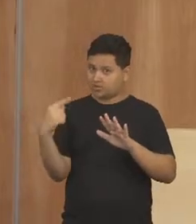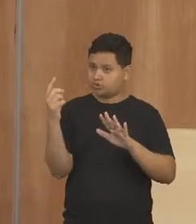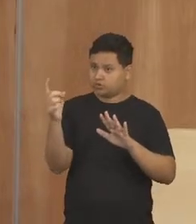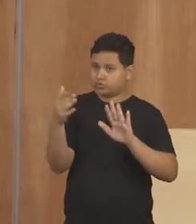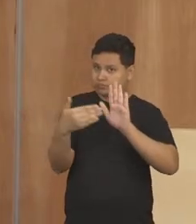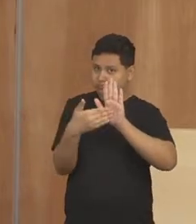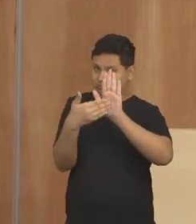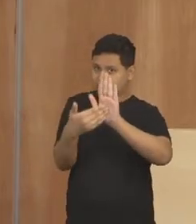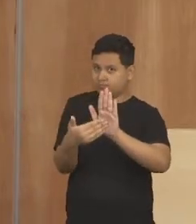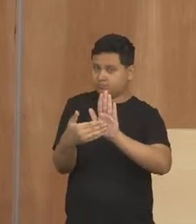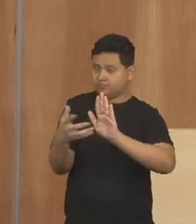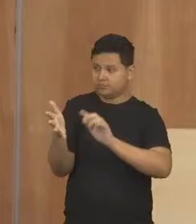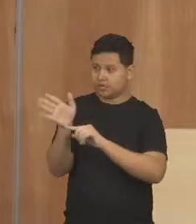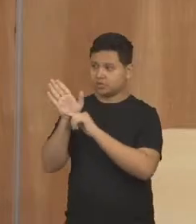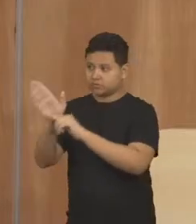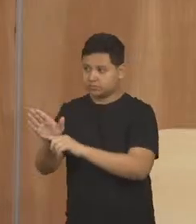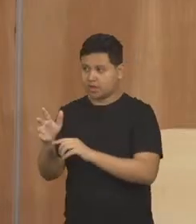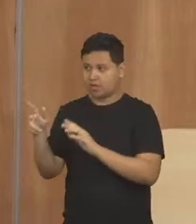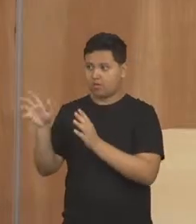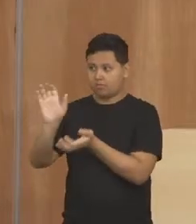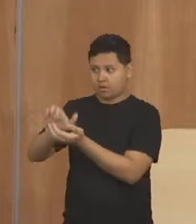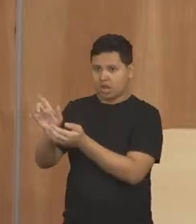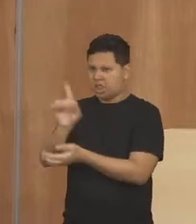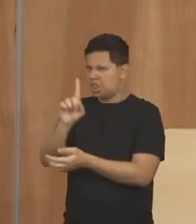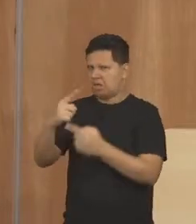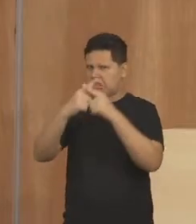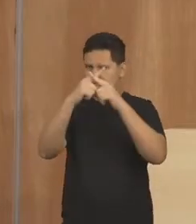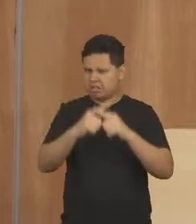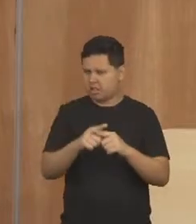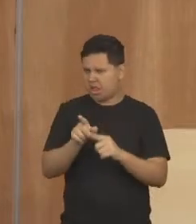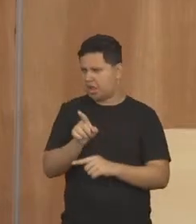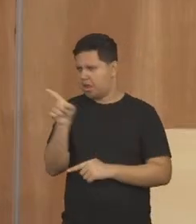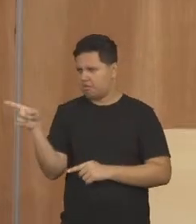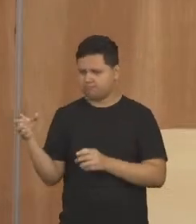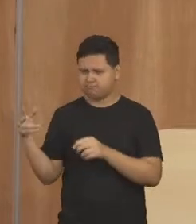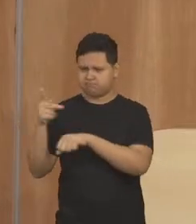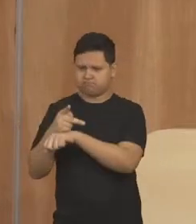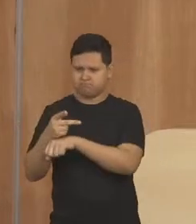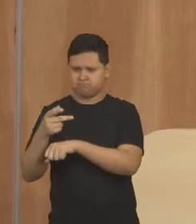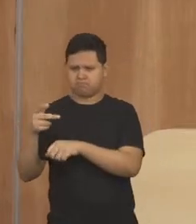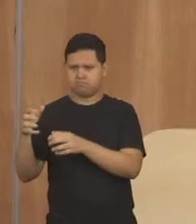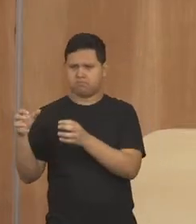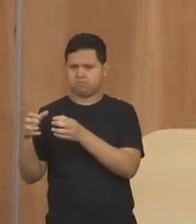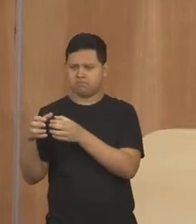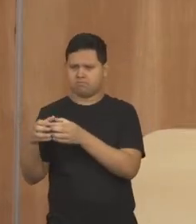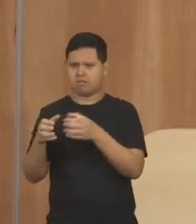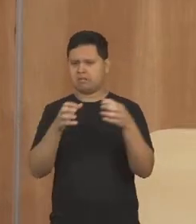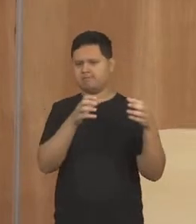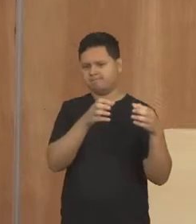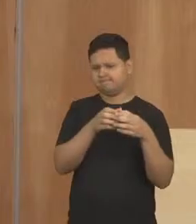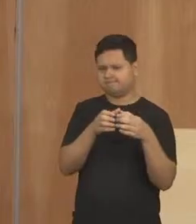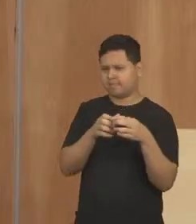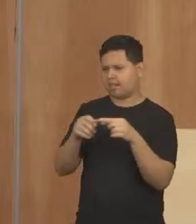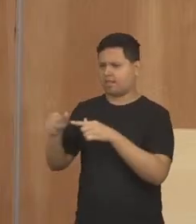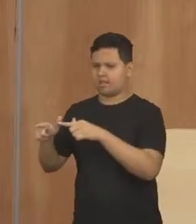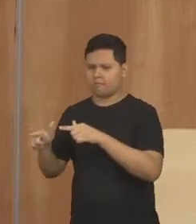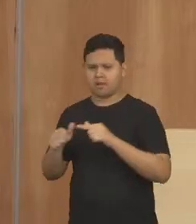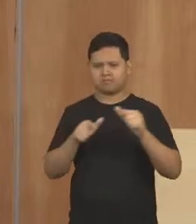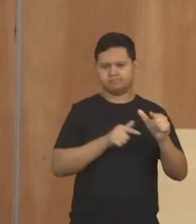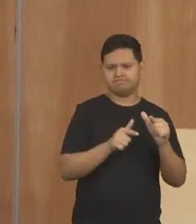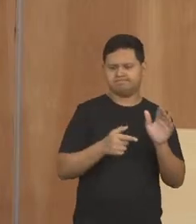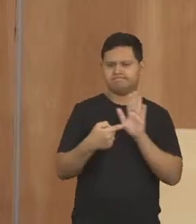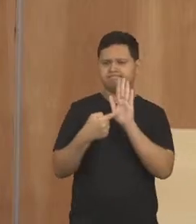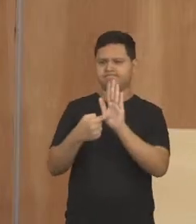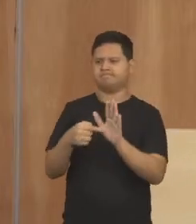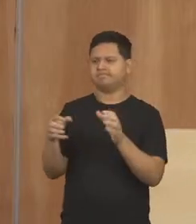povo jacariense, e não a disputa por quem faz mais, por quem faz menos, por quem trabalha, por quem não trabalha. Porque, no final das